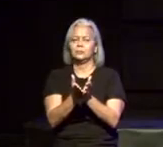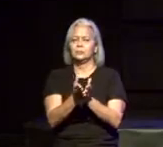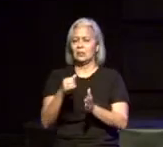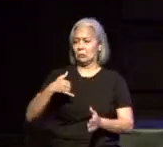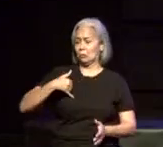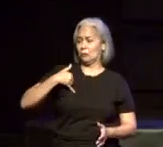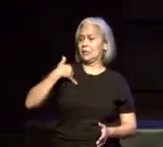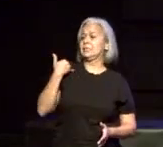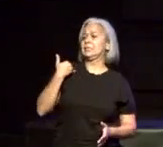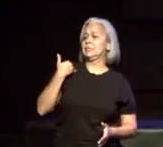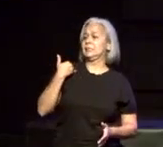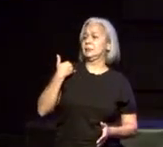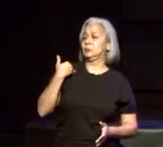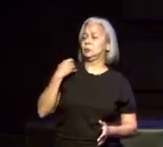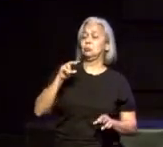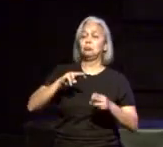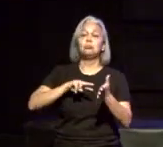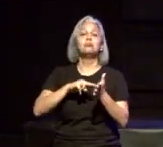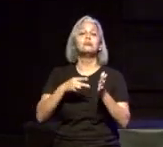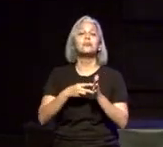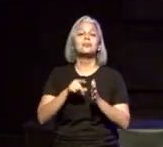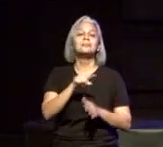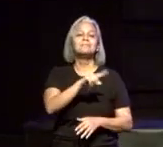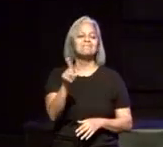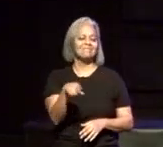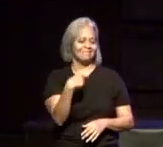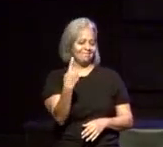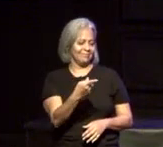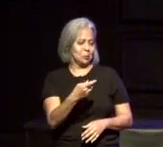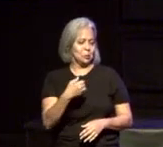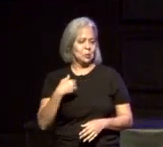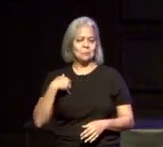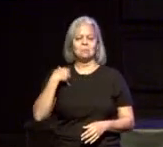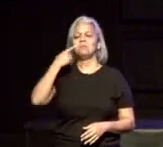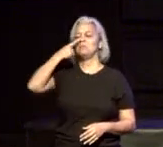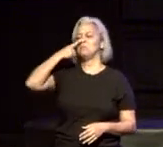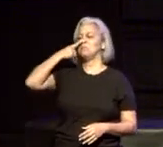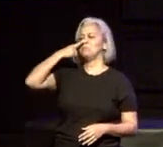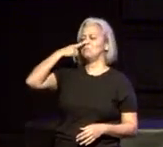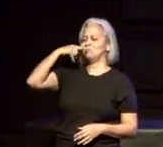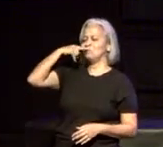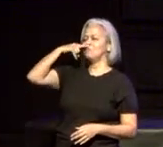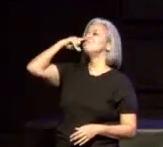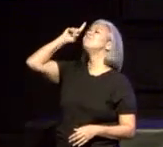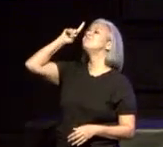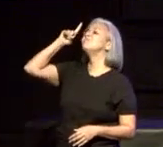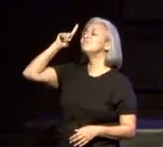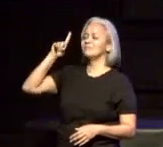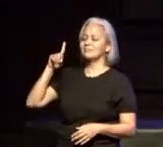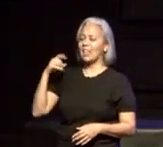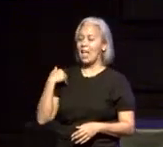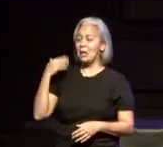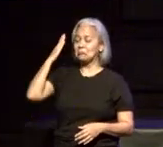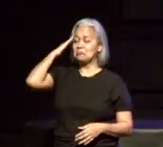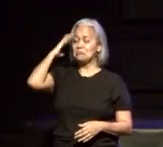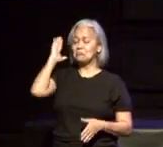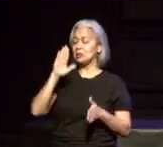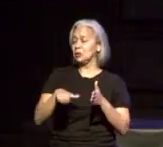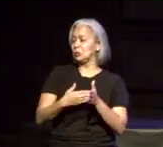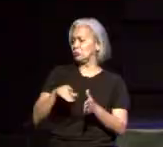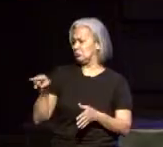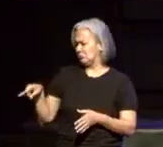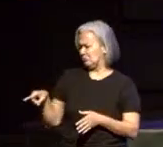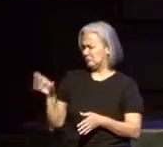Convencido significa que a gente é metido, que a gente é superior a todo mundo, que eu sei de tudo e você não sabe de